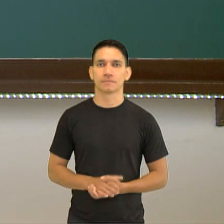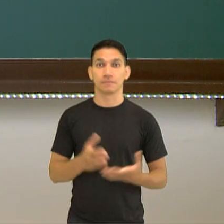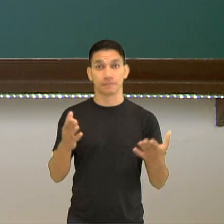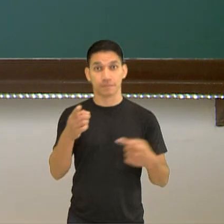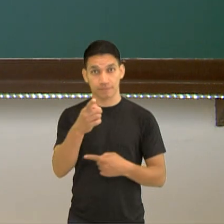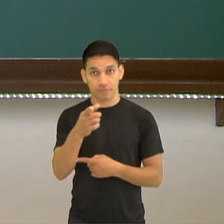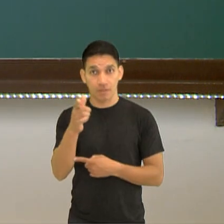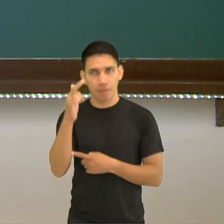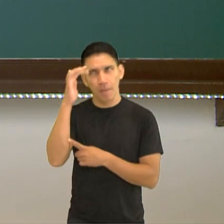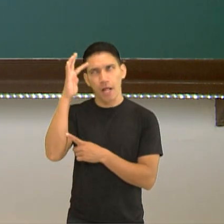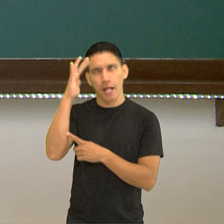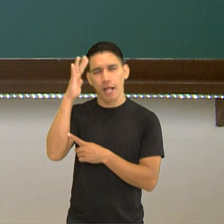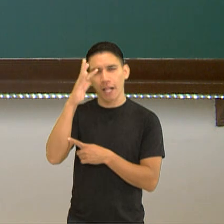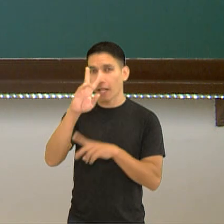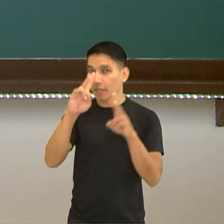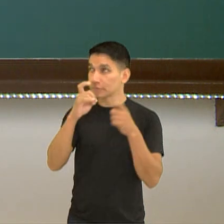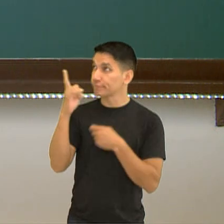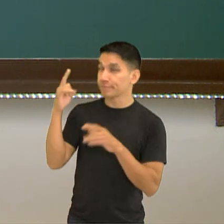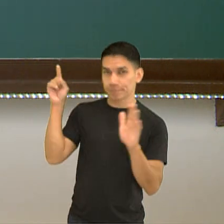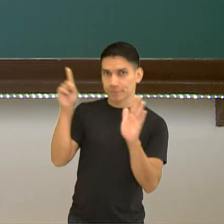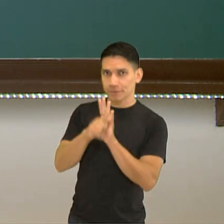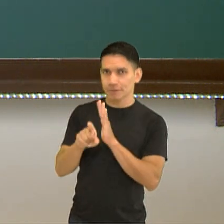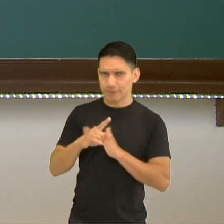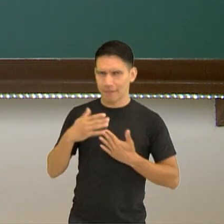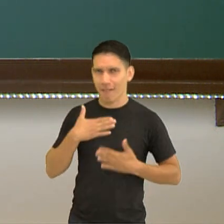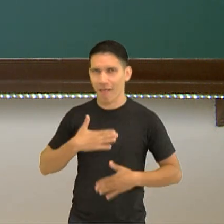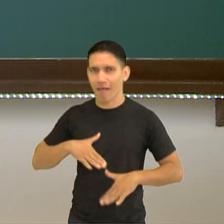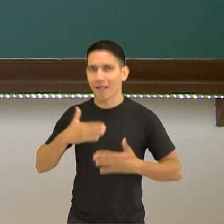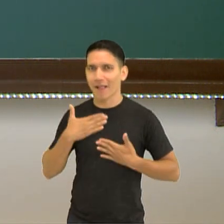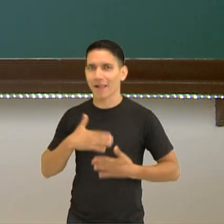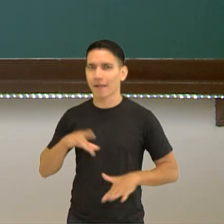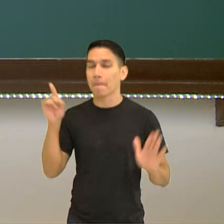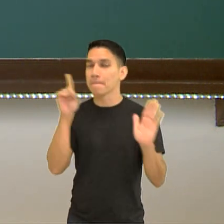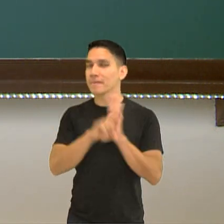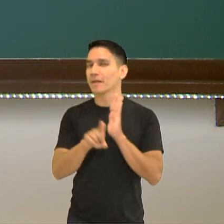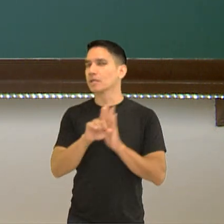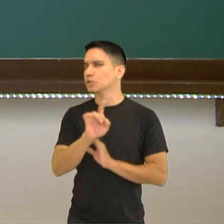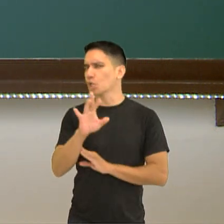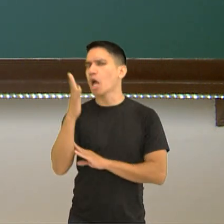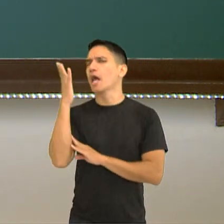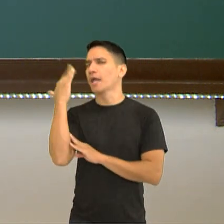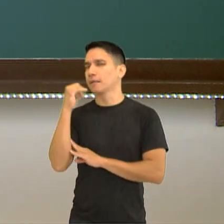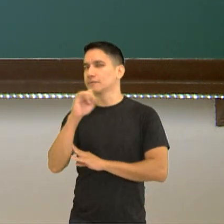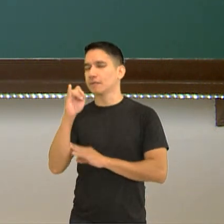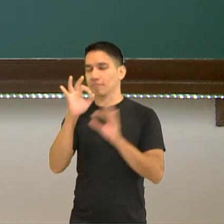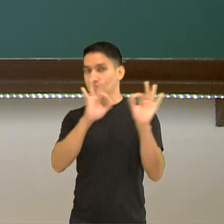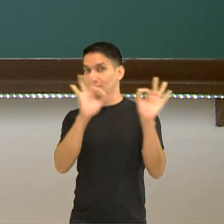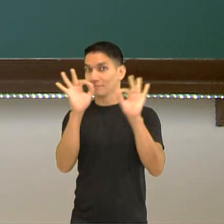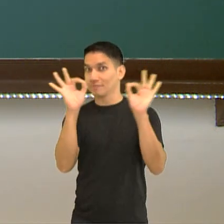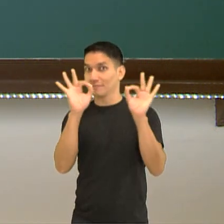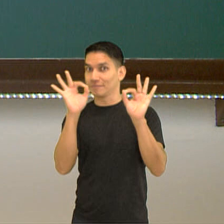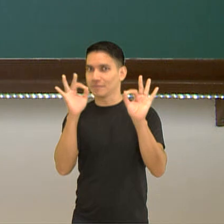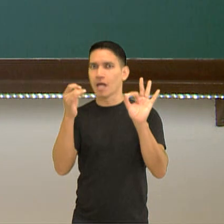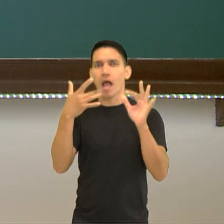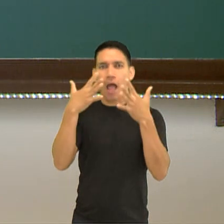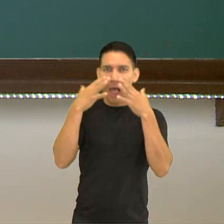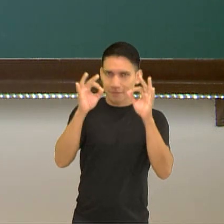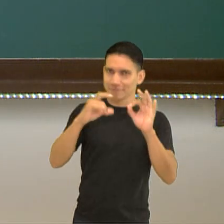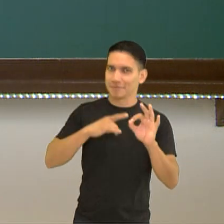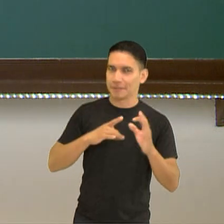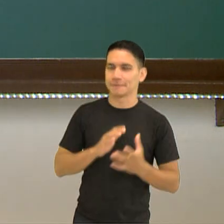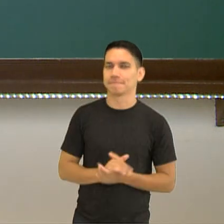E aí, pessoal, pensaram sobre essa questão aqui? Tranquila, né? Um quiz aí só para ver se vocês estão ligados na aula, estão prestando